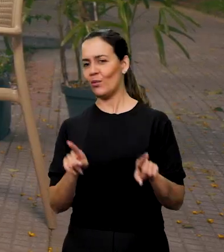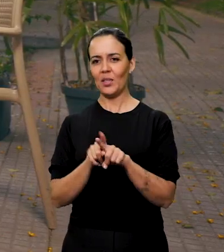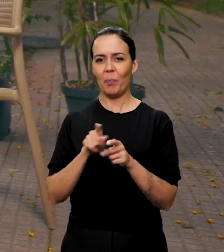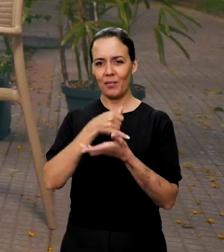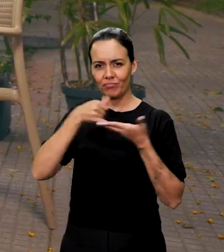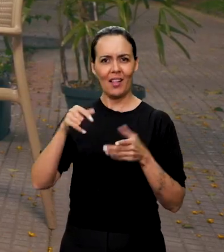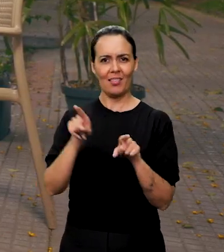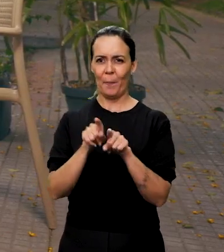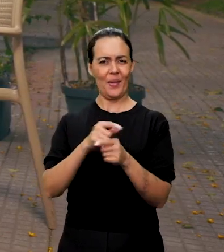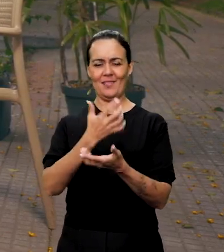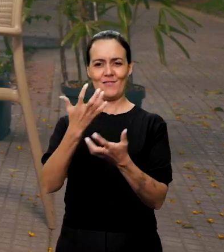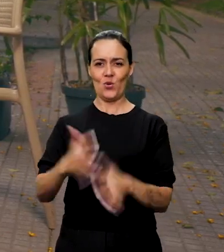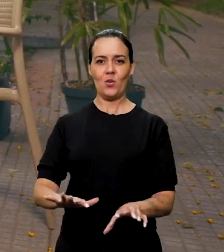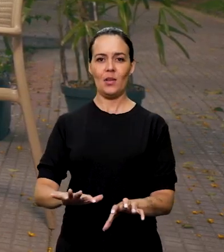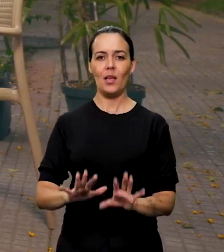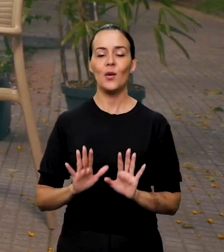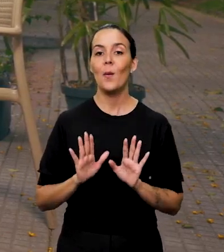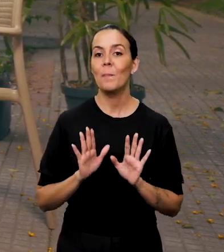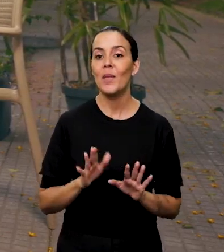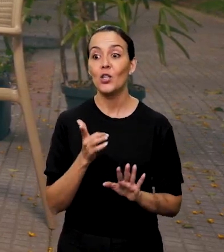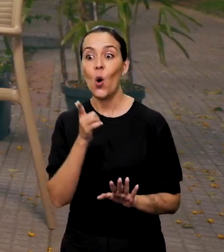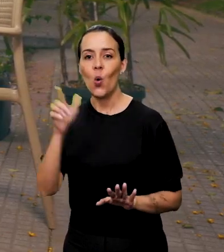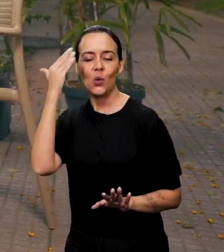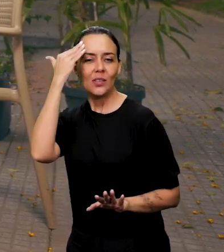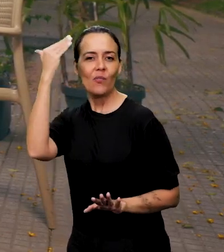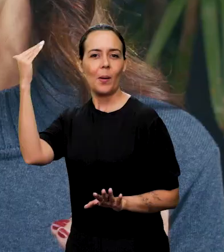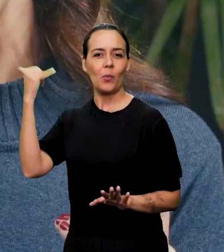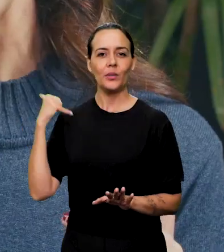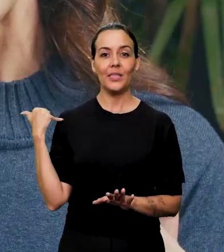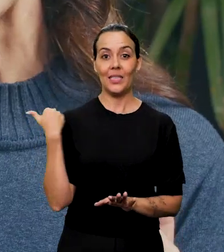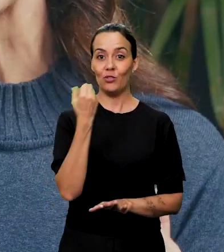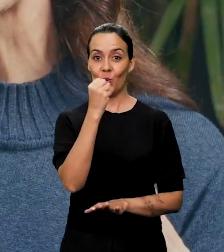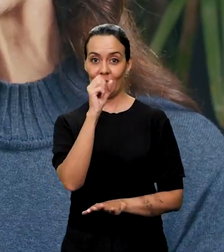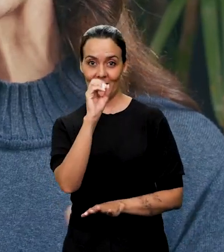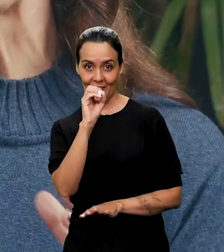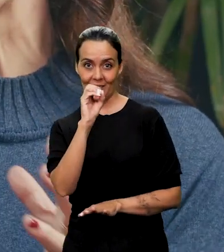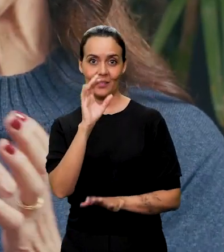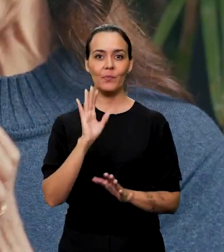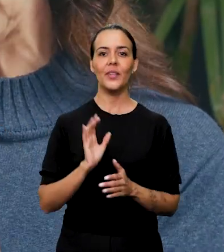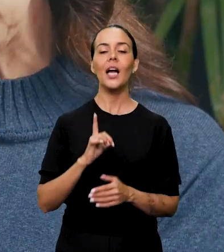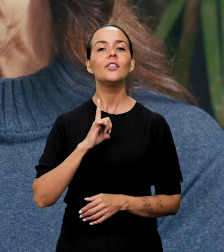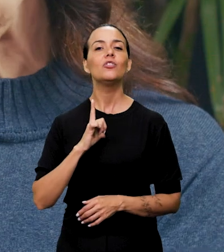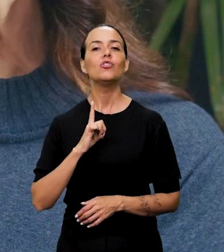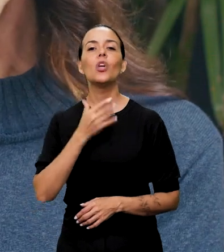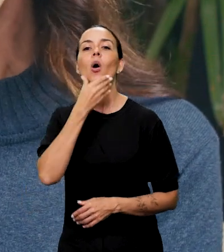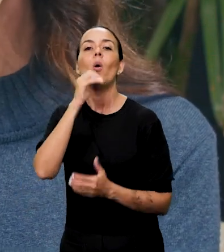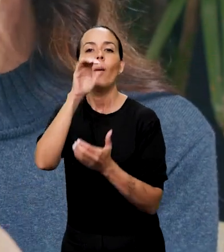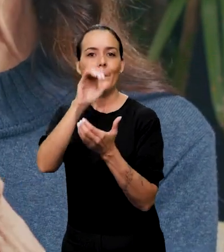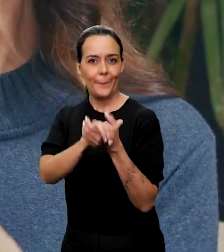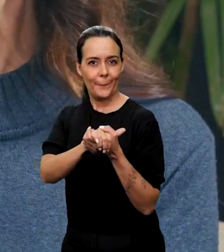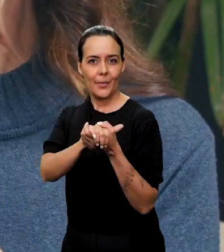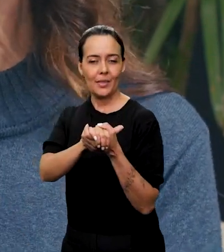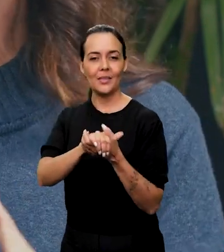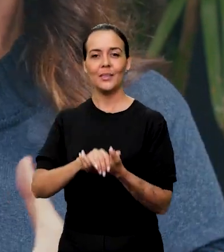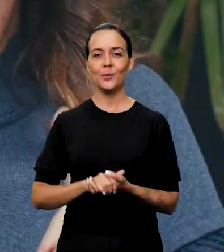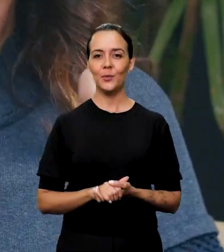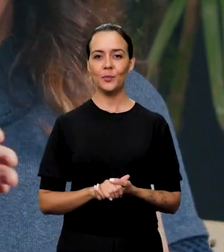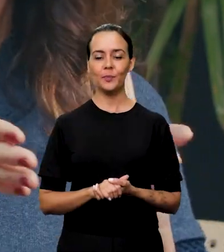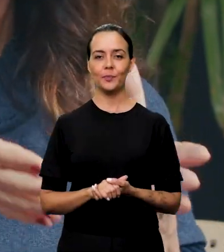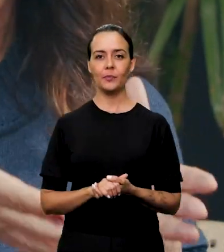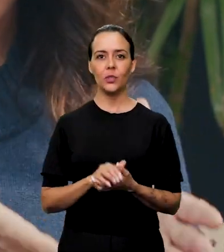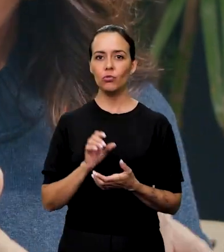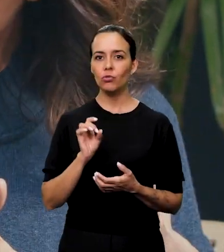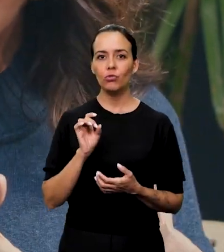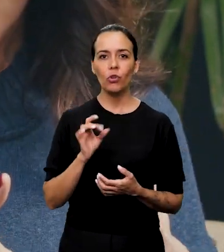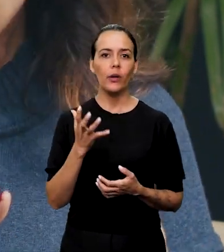Jane Fonda, com 80, essa coisa do descompasso, né? Ela tinha um marido e o marido só queria